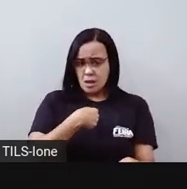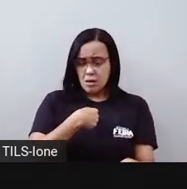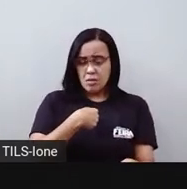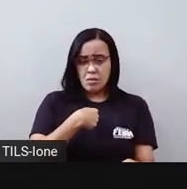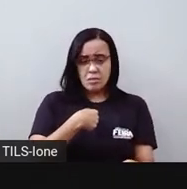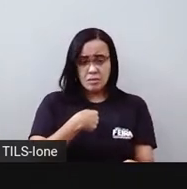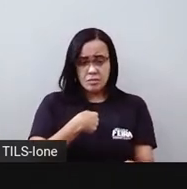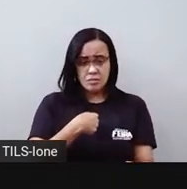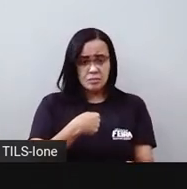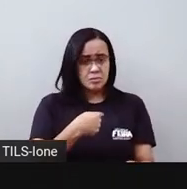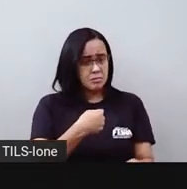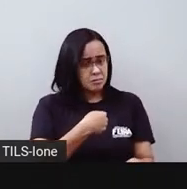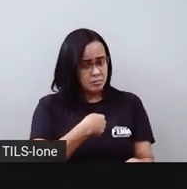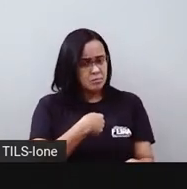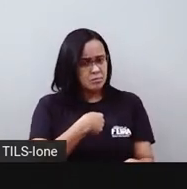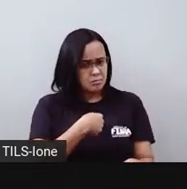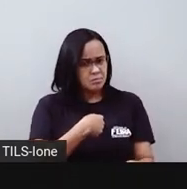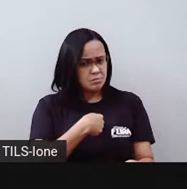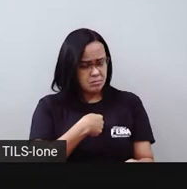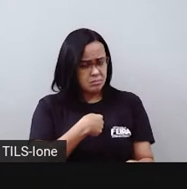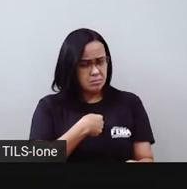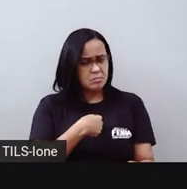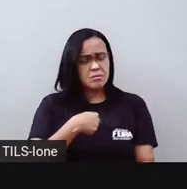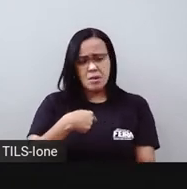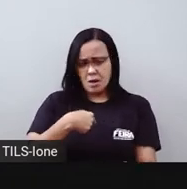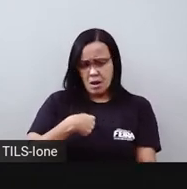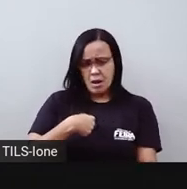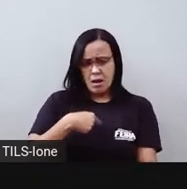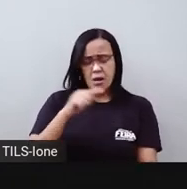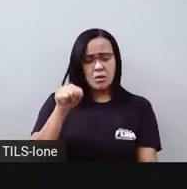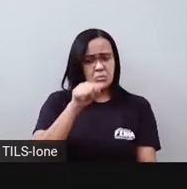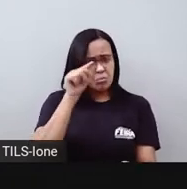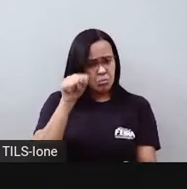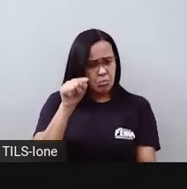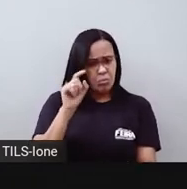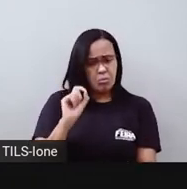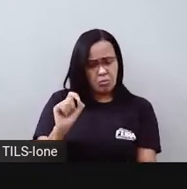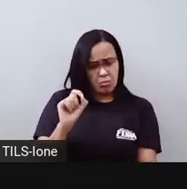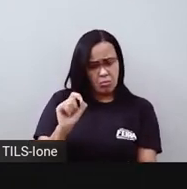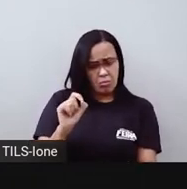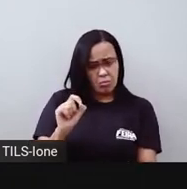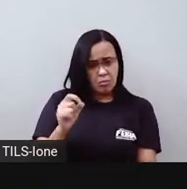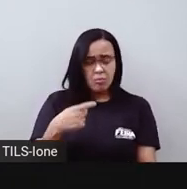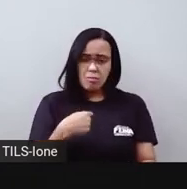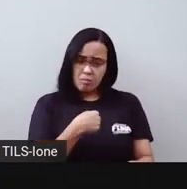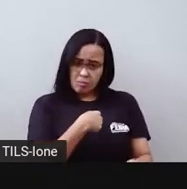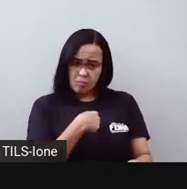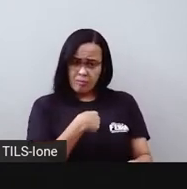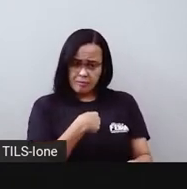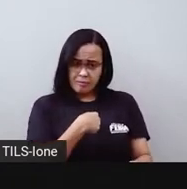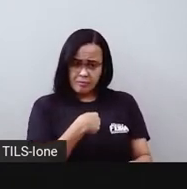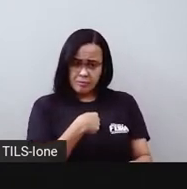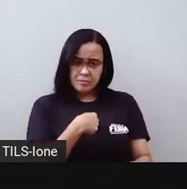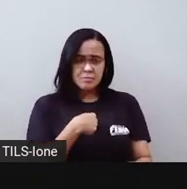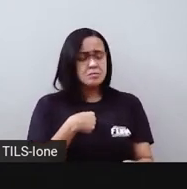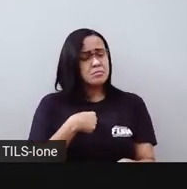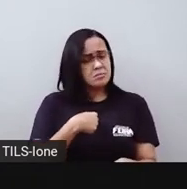Who me quer dizer quem? Eu. Olha aí ele falando, quem? Quem pegou? Eu